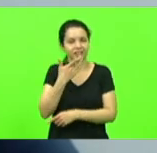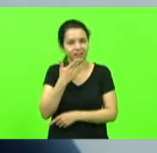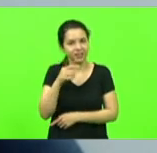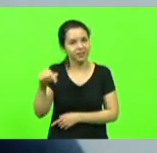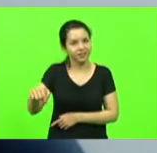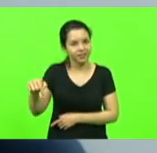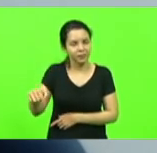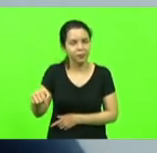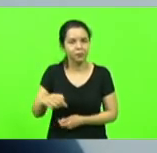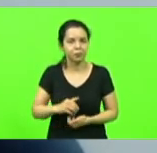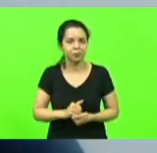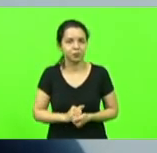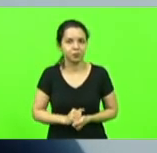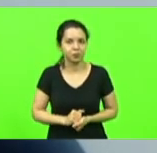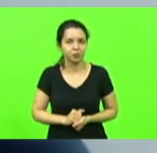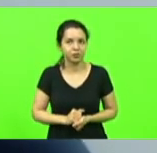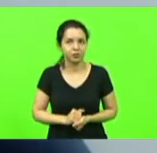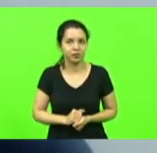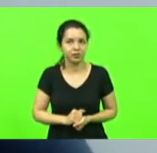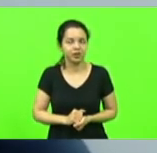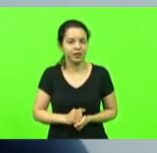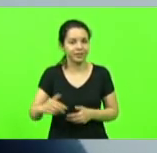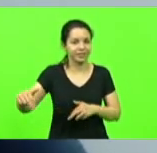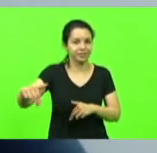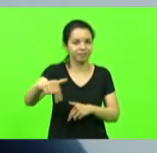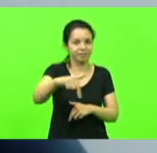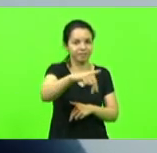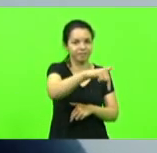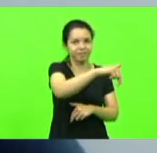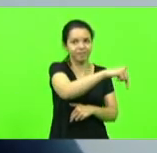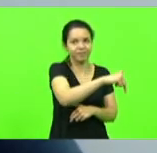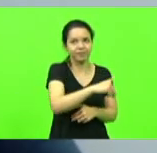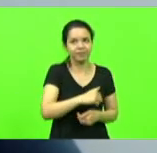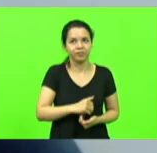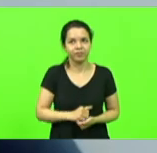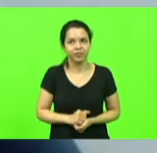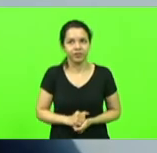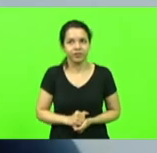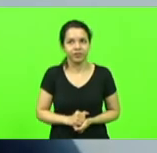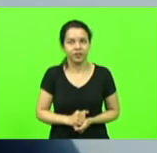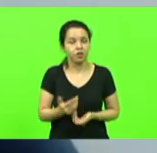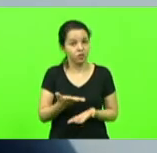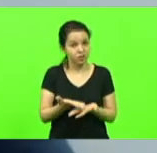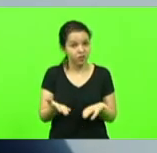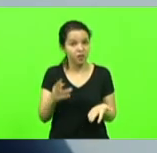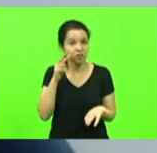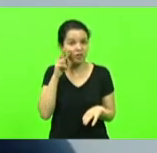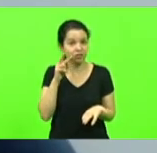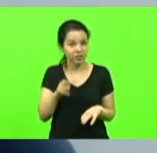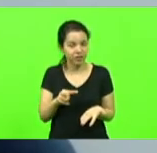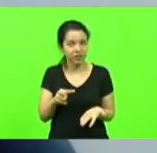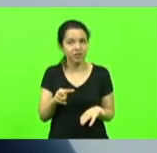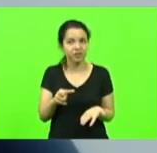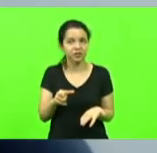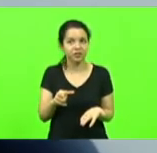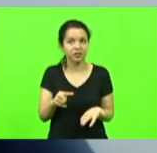né, estão passando aqui. Então, para vocês verem que a gente está